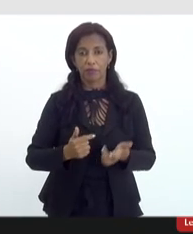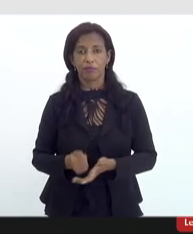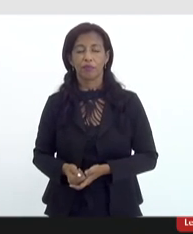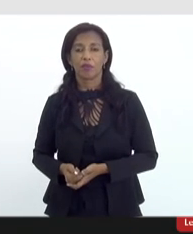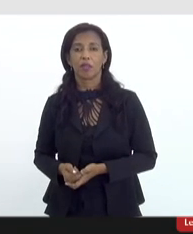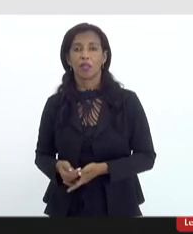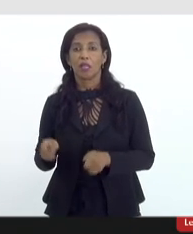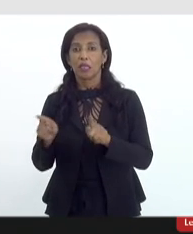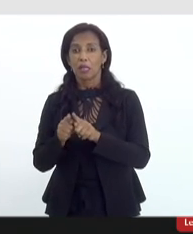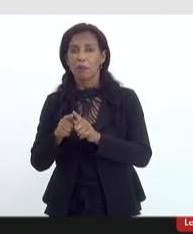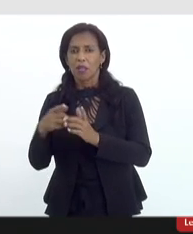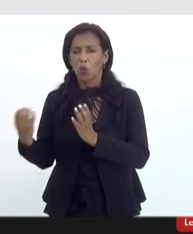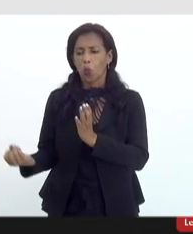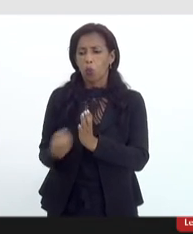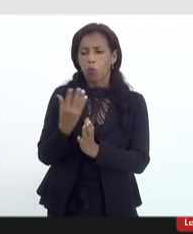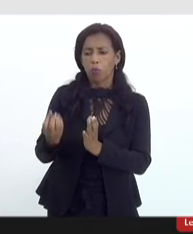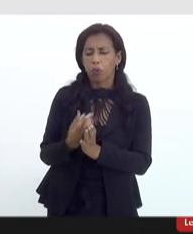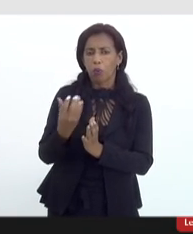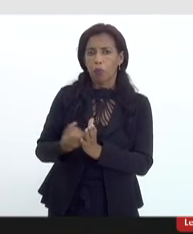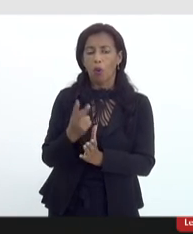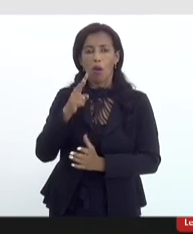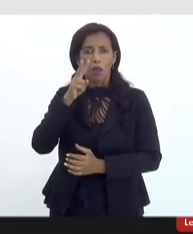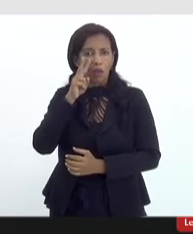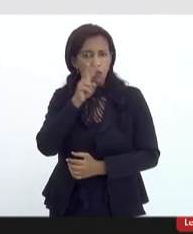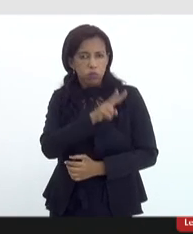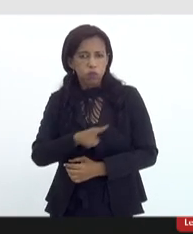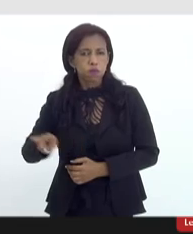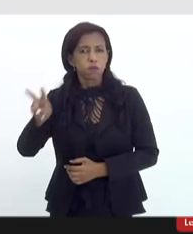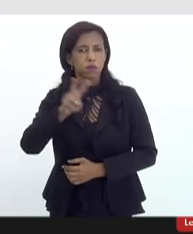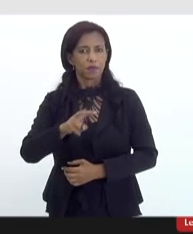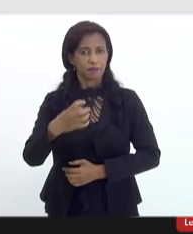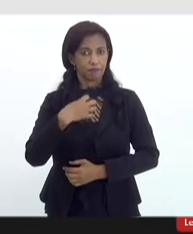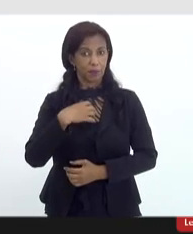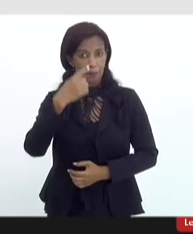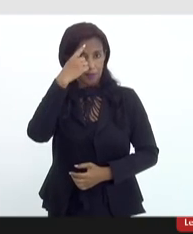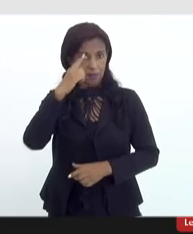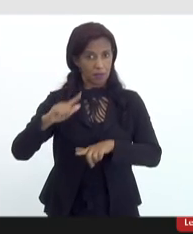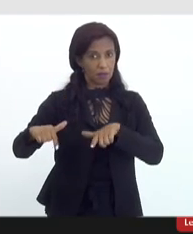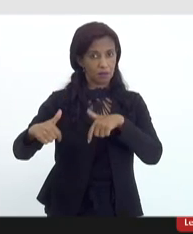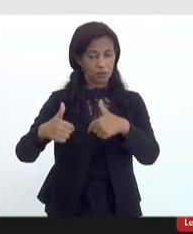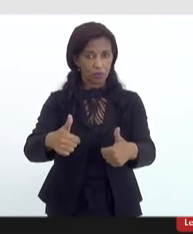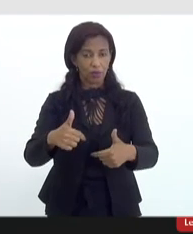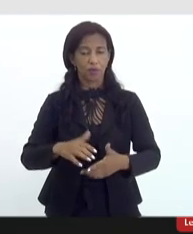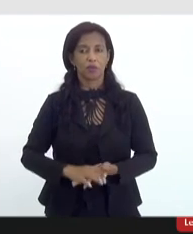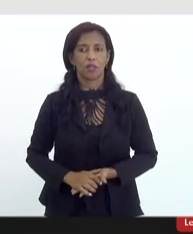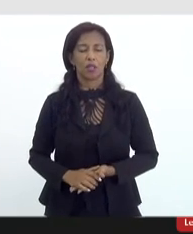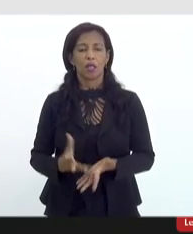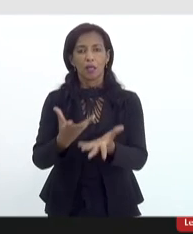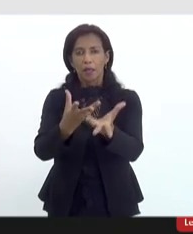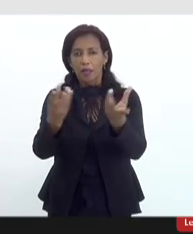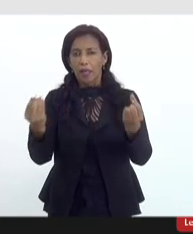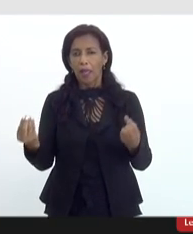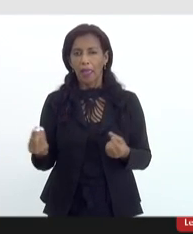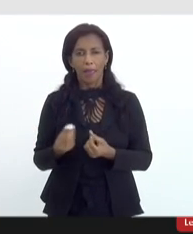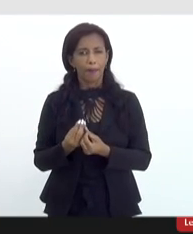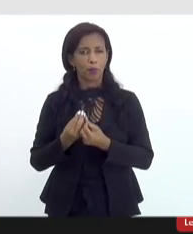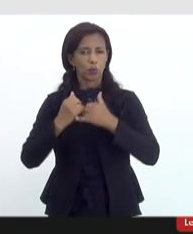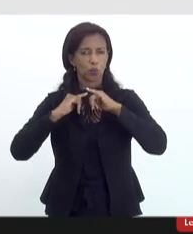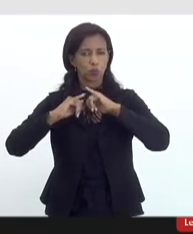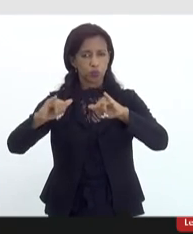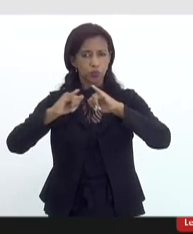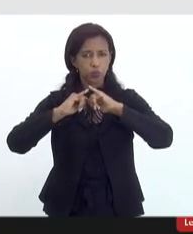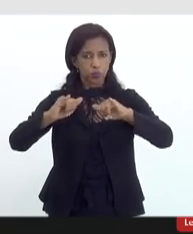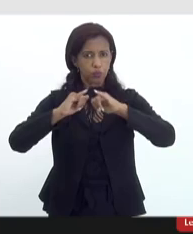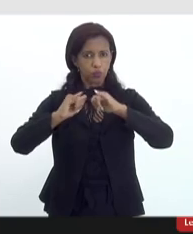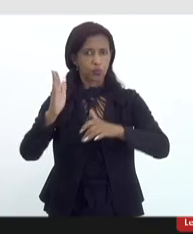a vigilância, é um observatório nesse sentido. Então aqui, pensando ações, acho que é muita campanha pública, porque a